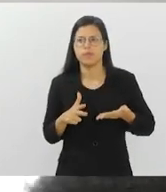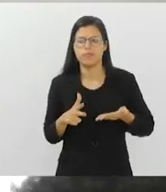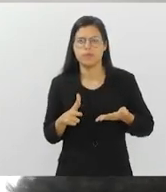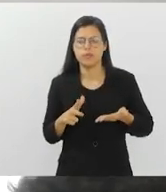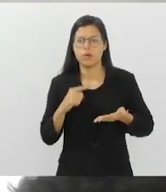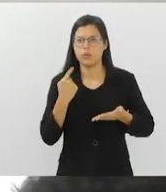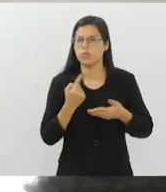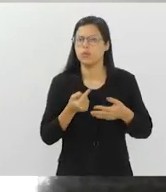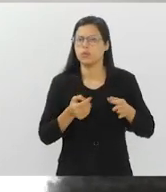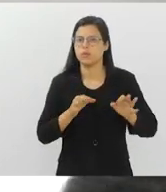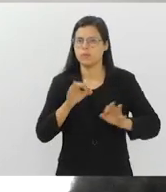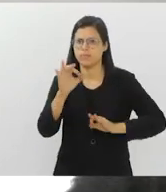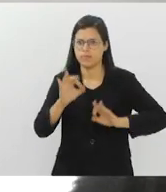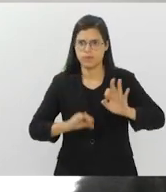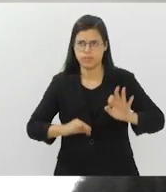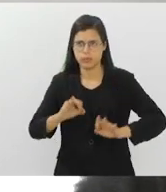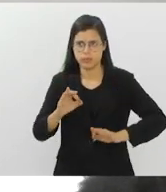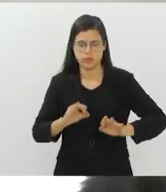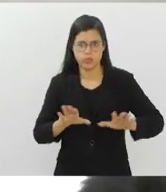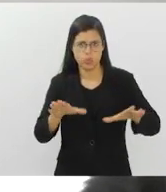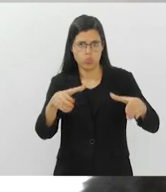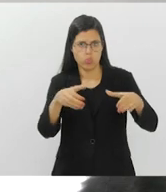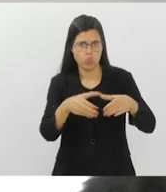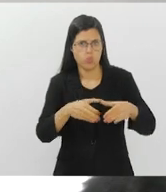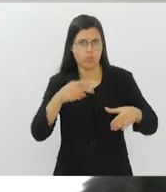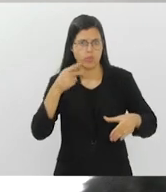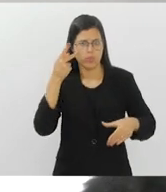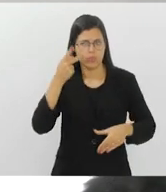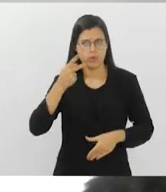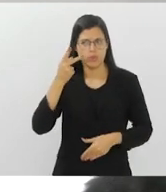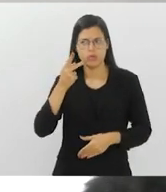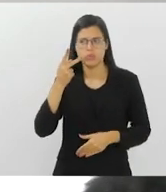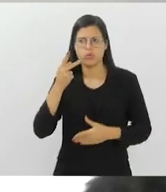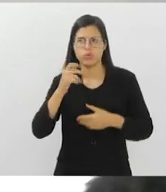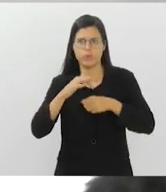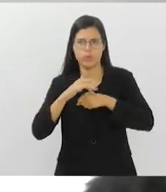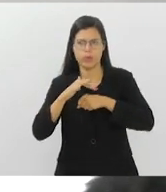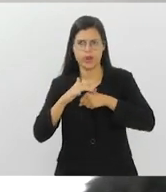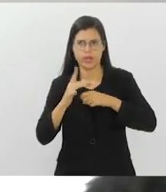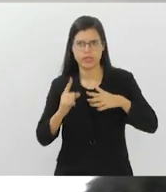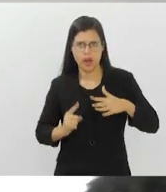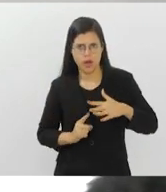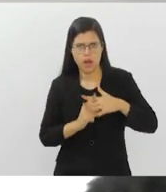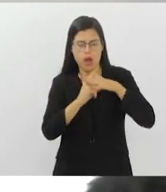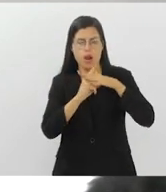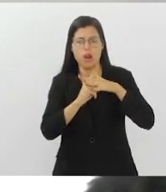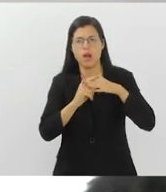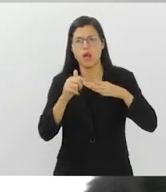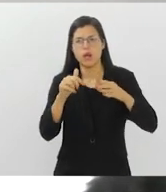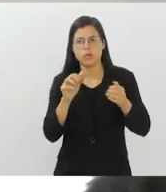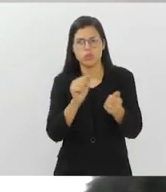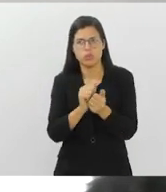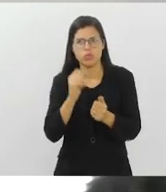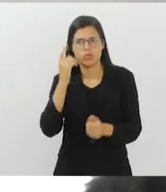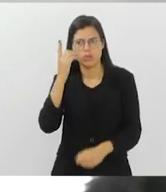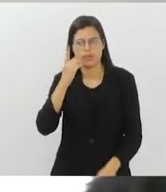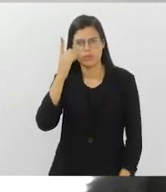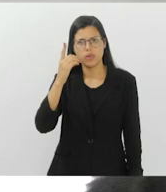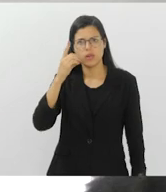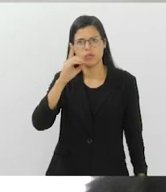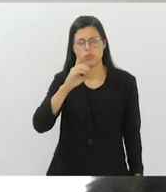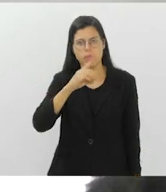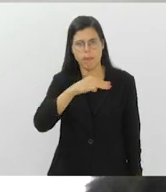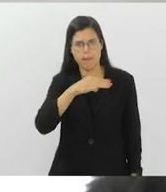Montamos aqui a Frente Parlamentar de Doenças Raras, junto com o deputado Marcelo Dino e outros